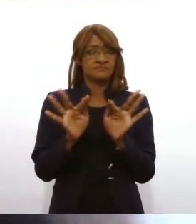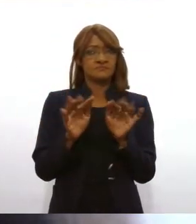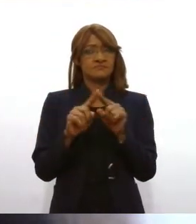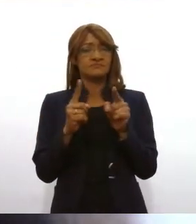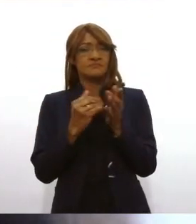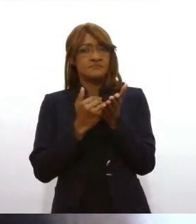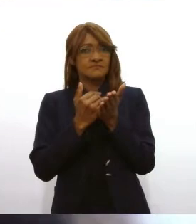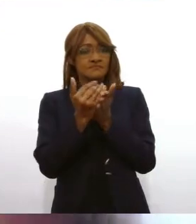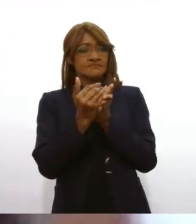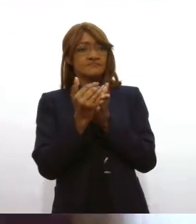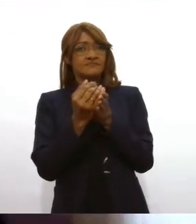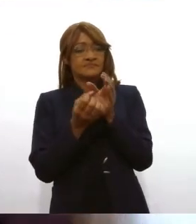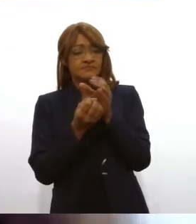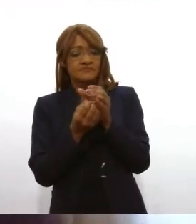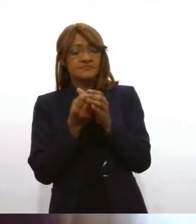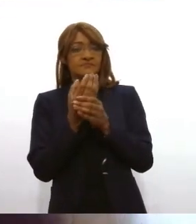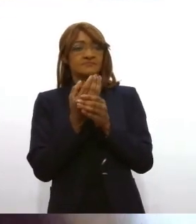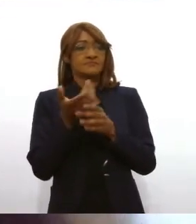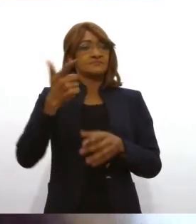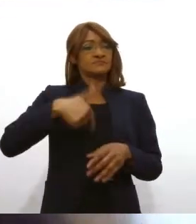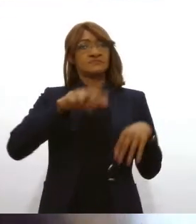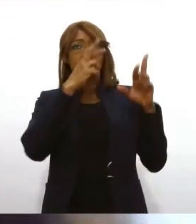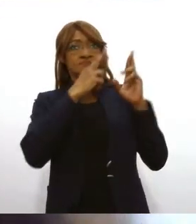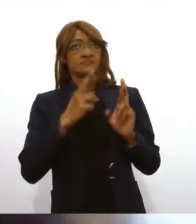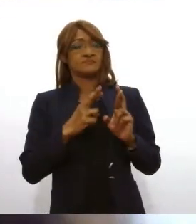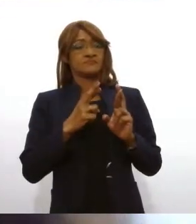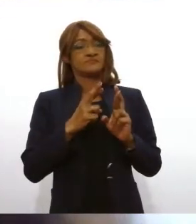a se acender. Fazer, por exemplo, com que as pessoas